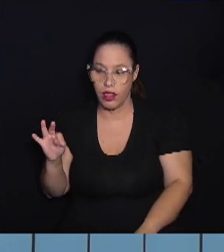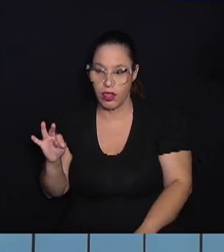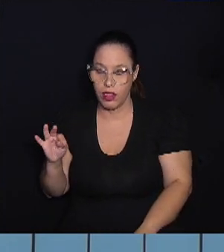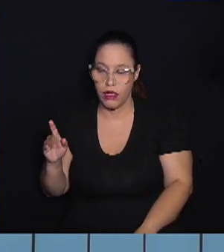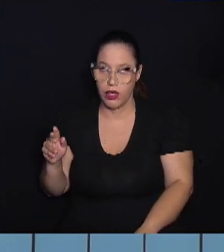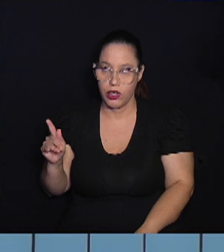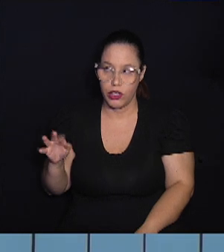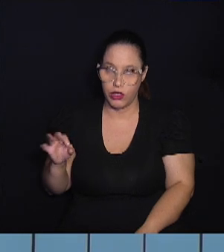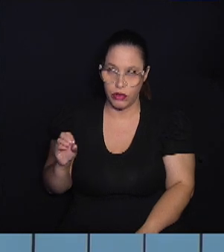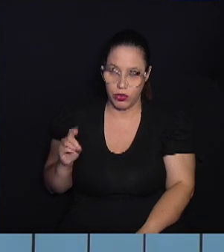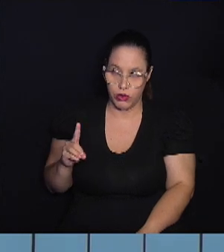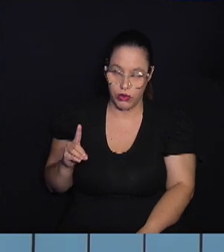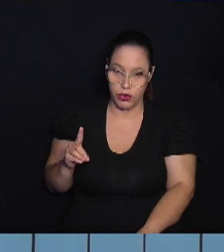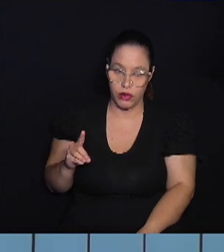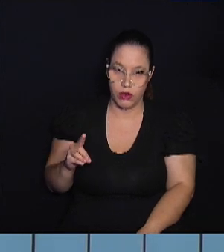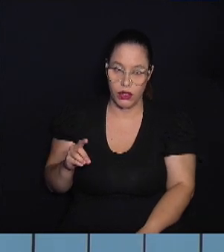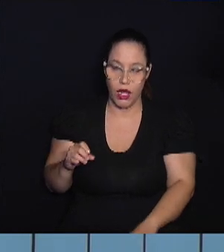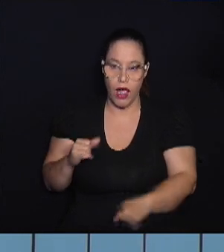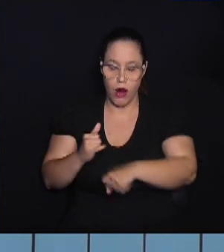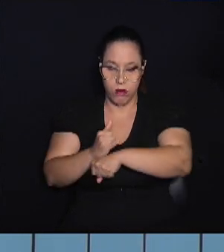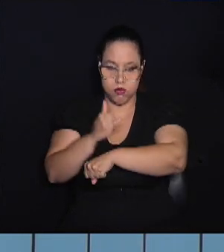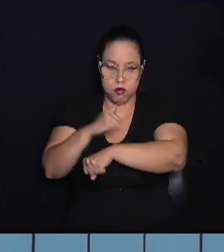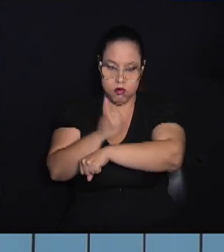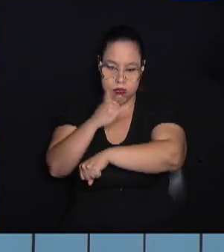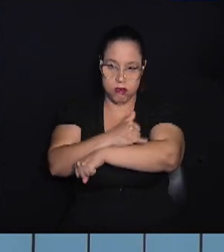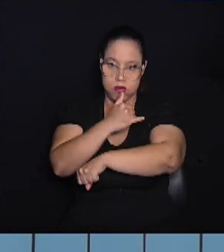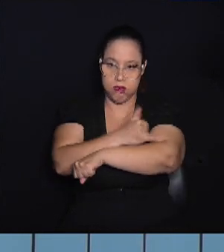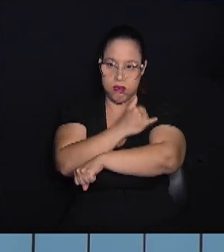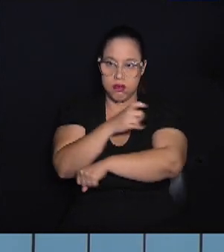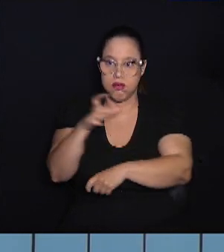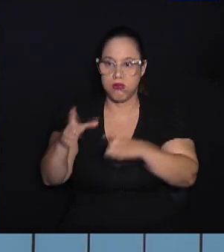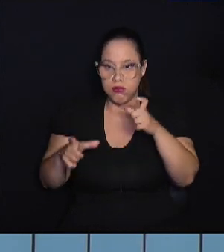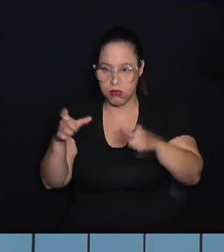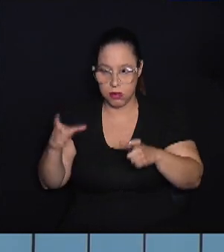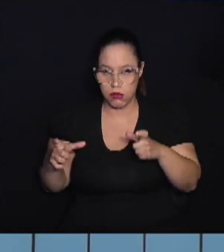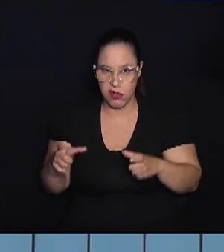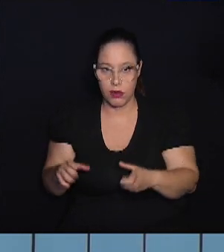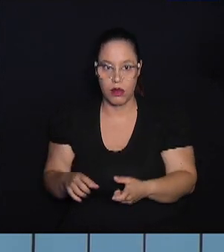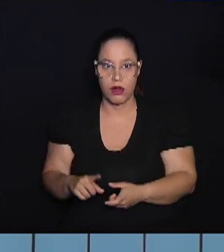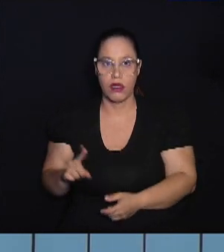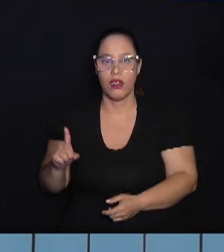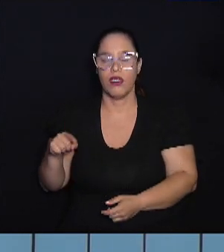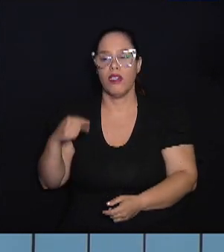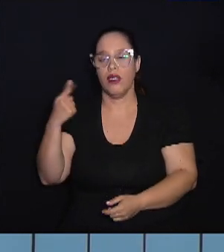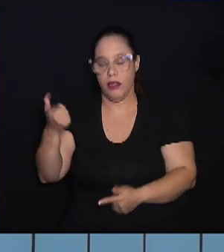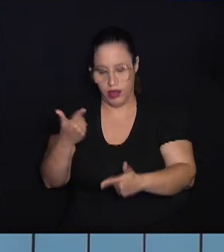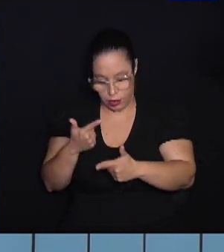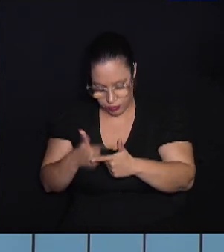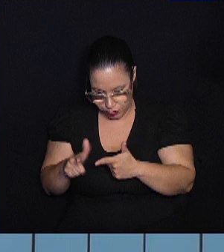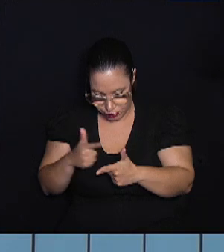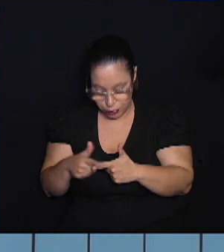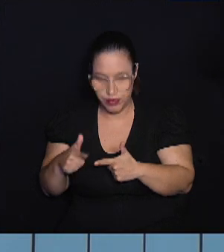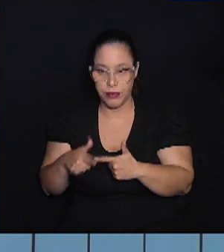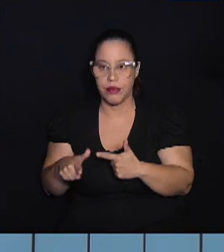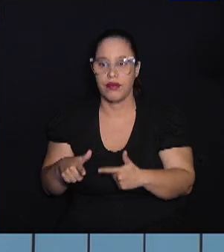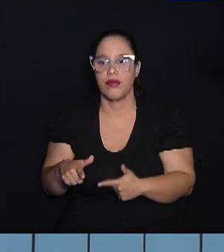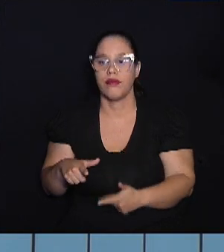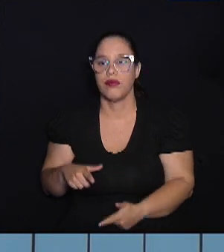aí os obesos, né? As pessoas que estão muito acima do peso têm esse outro problema também, né?